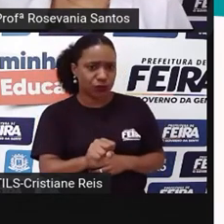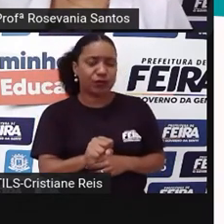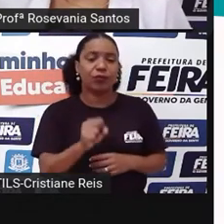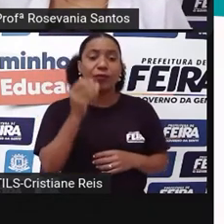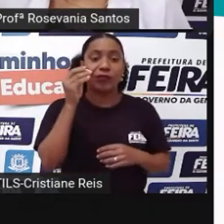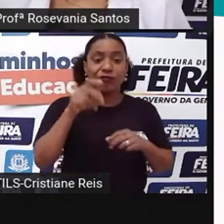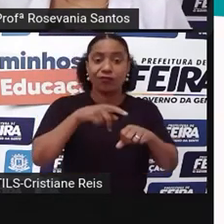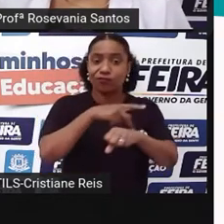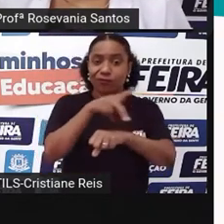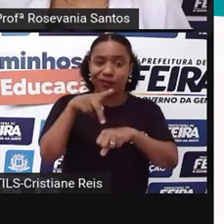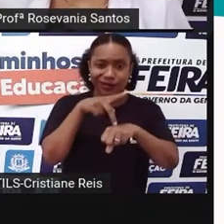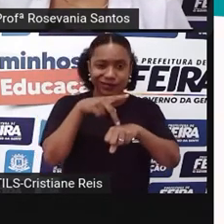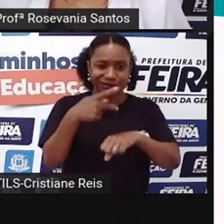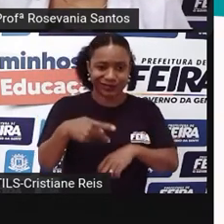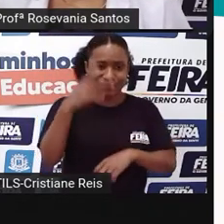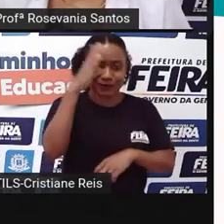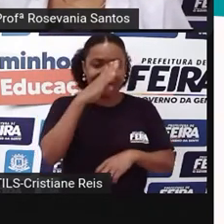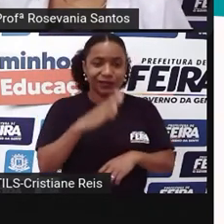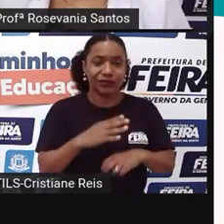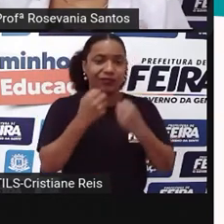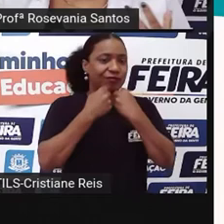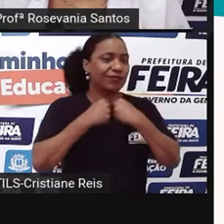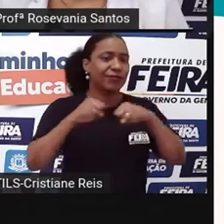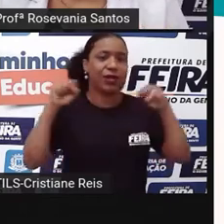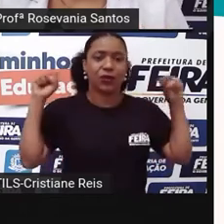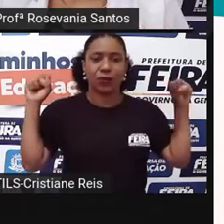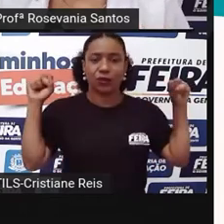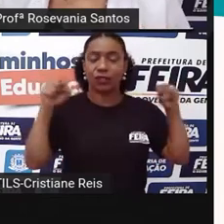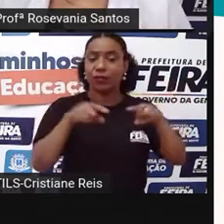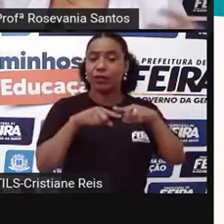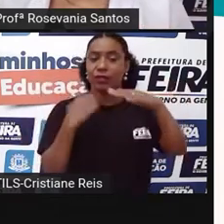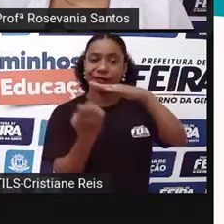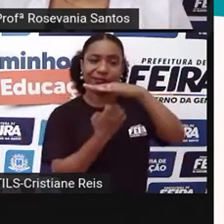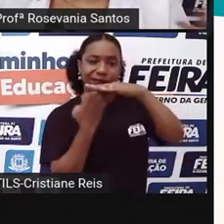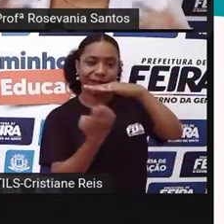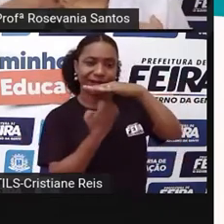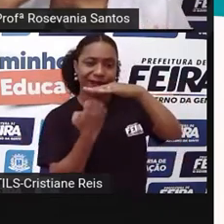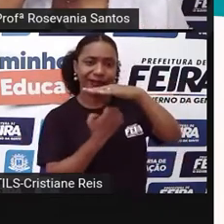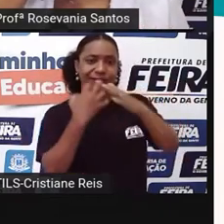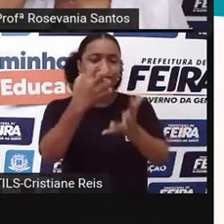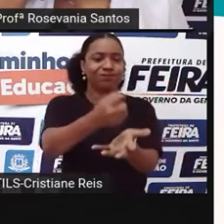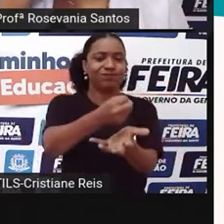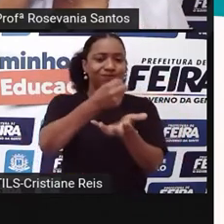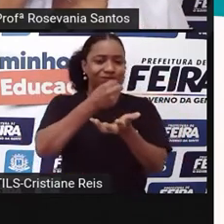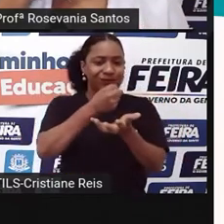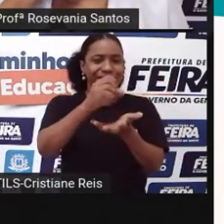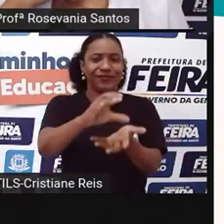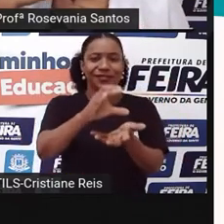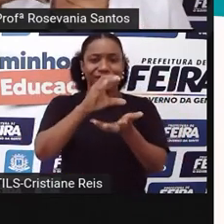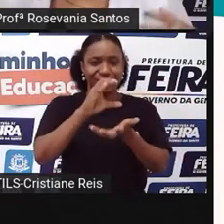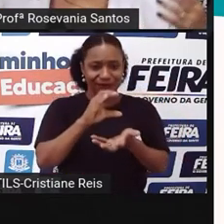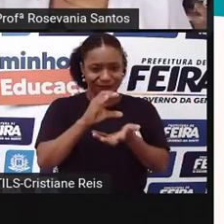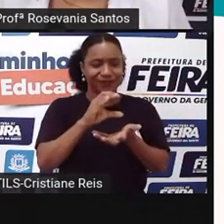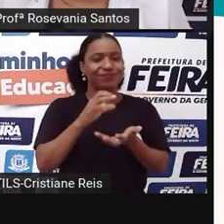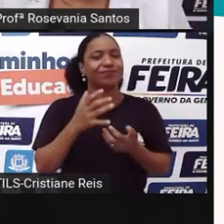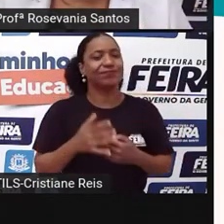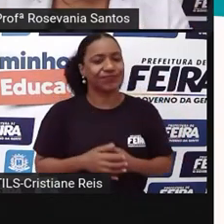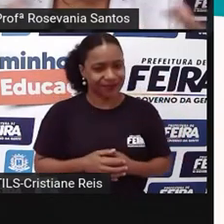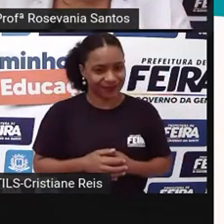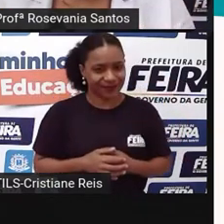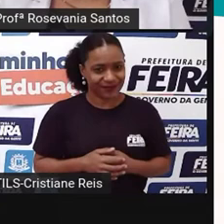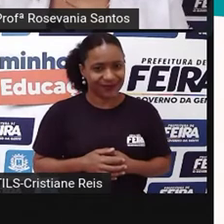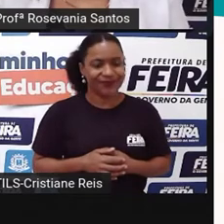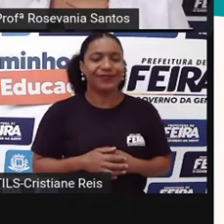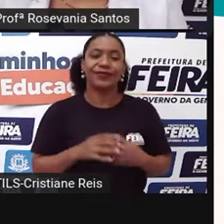também a maior parte dos investimentos das grandes empresas, né? Isso trazendo para o momento atual. Então, eu já tenho o